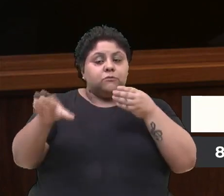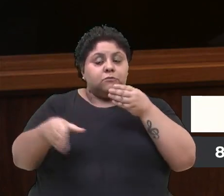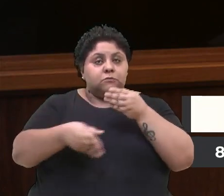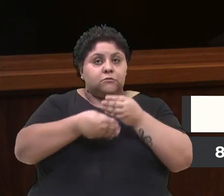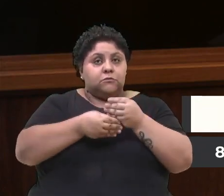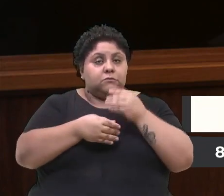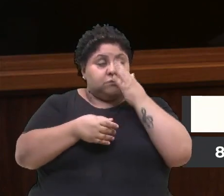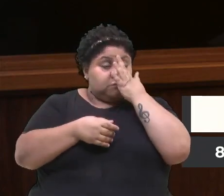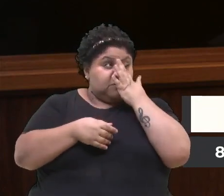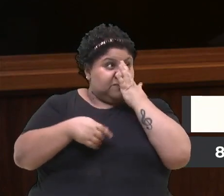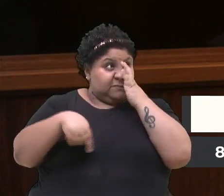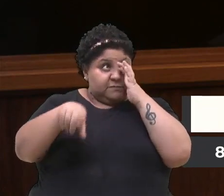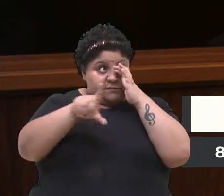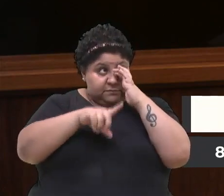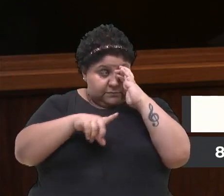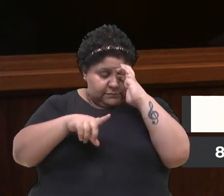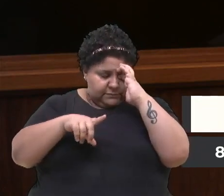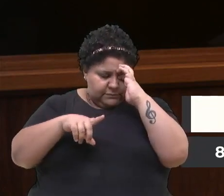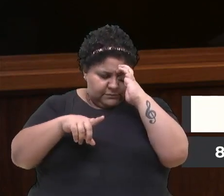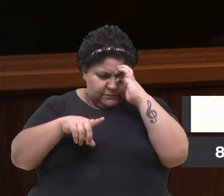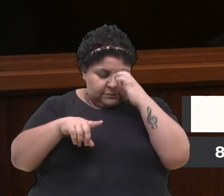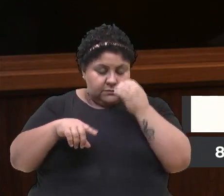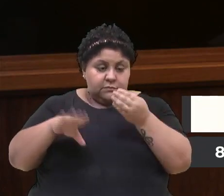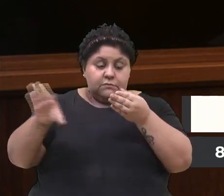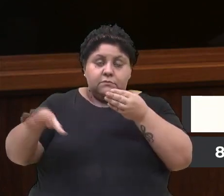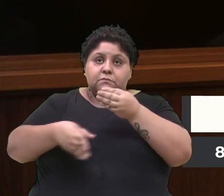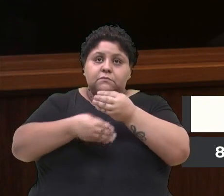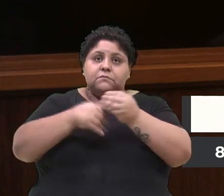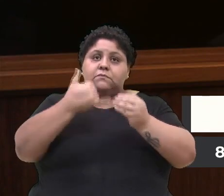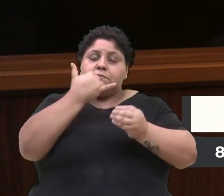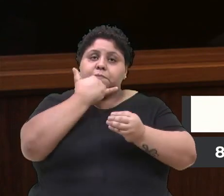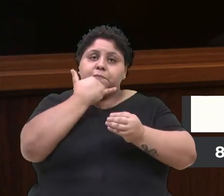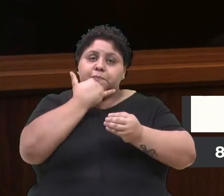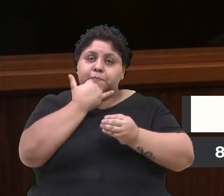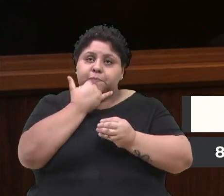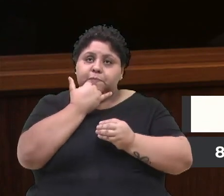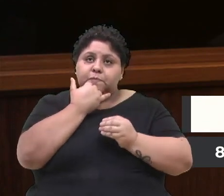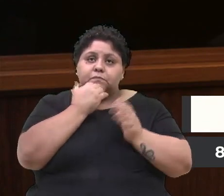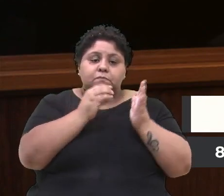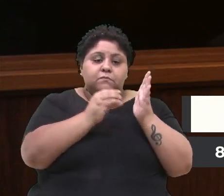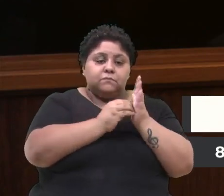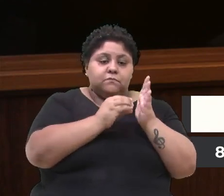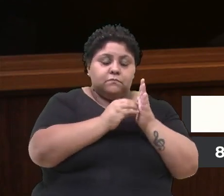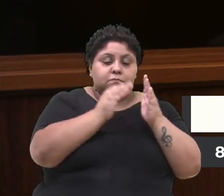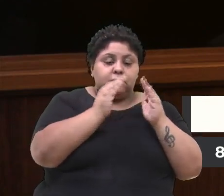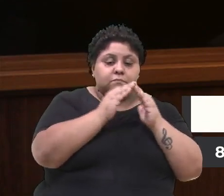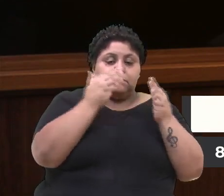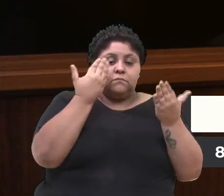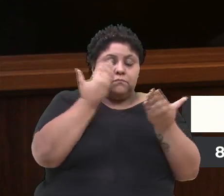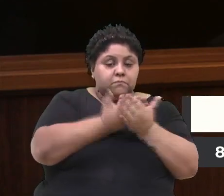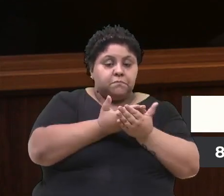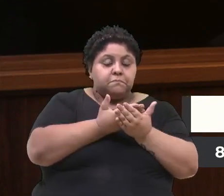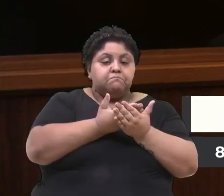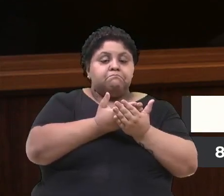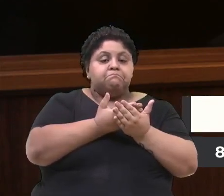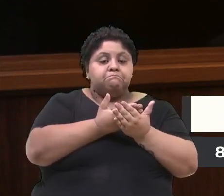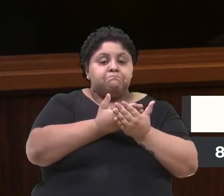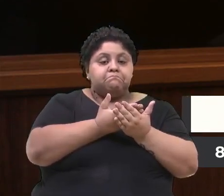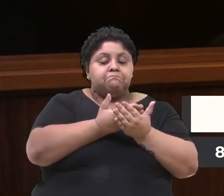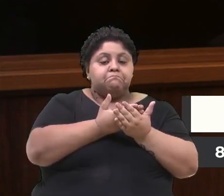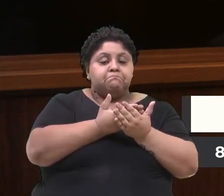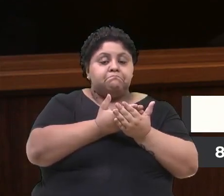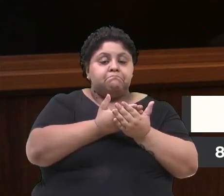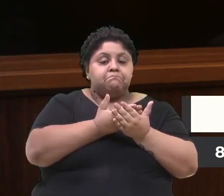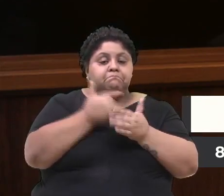emenda prevê que os servidores das escolas sejam, o serviço